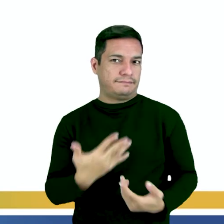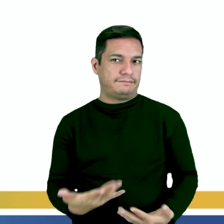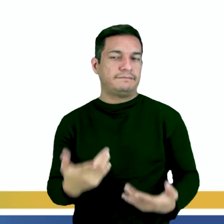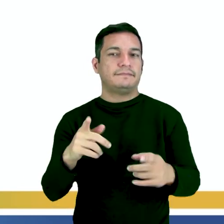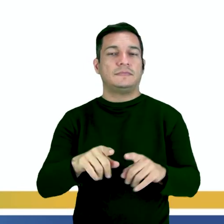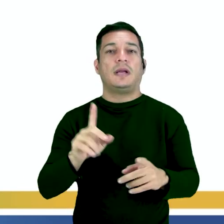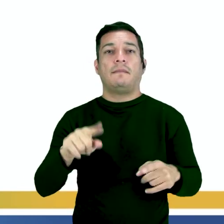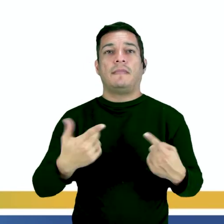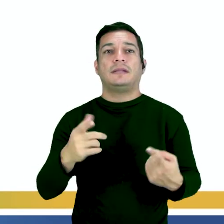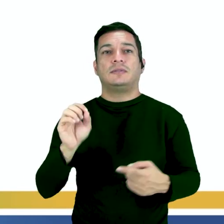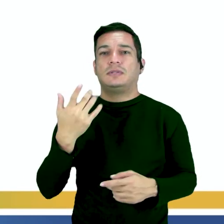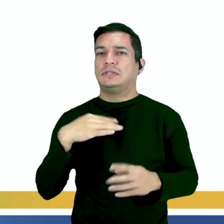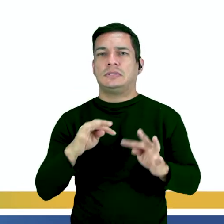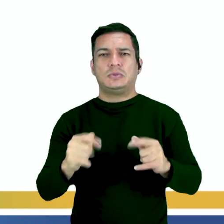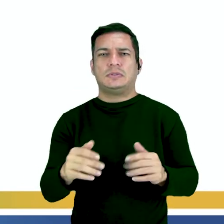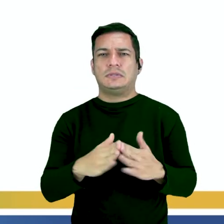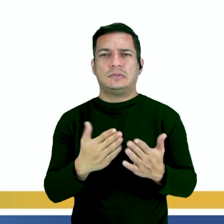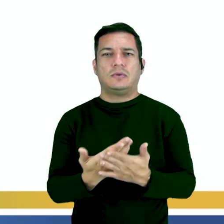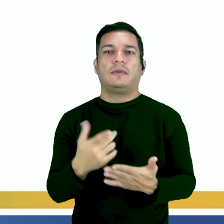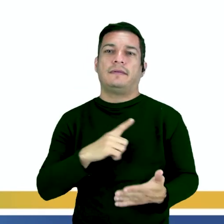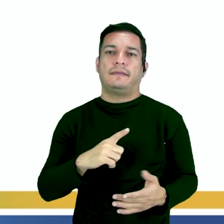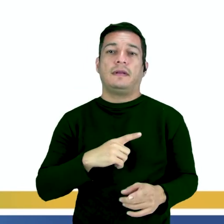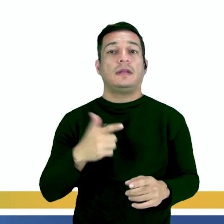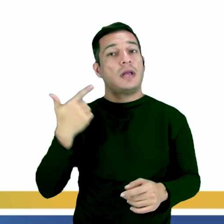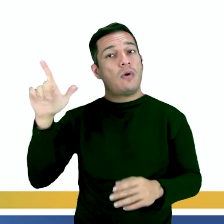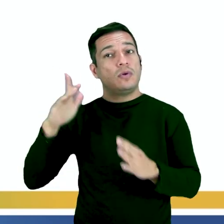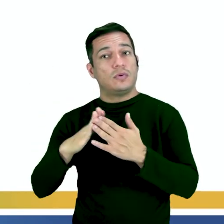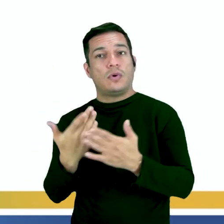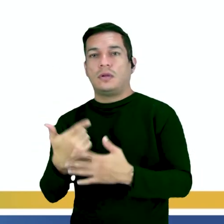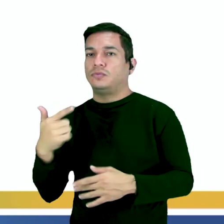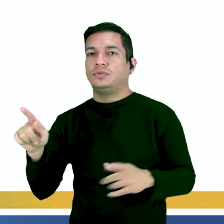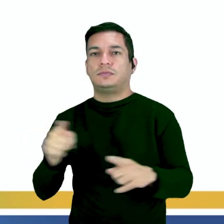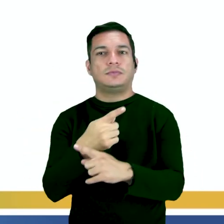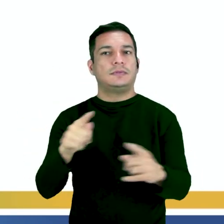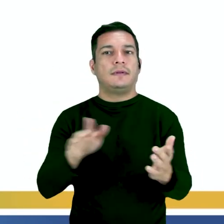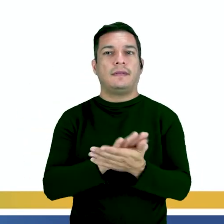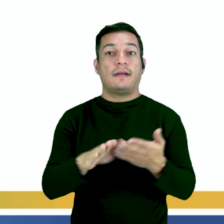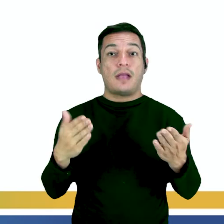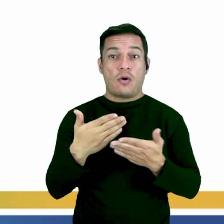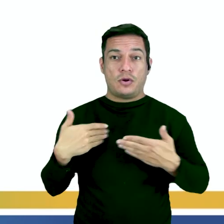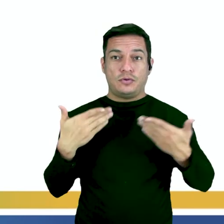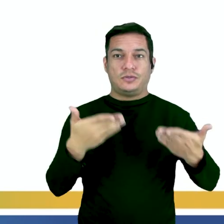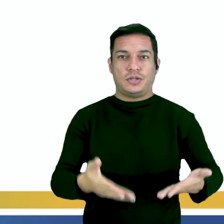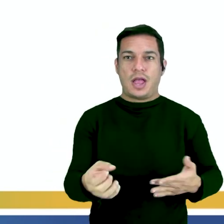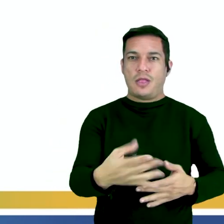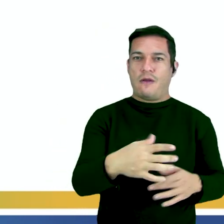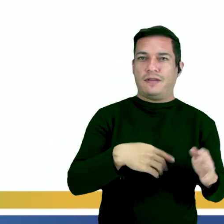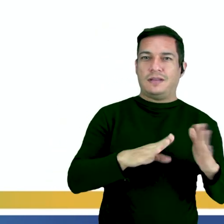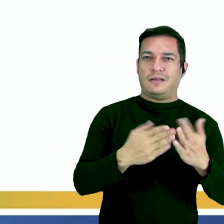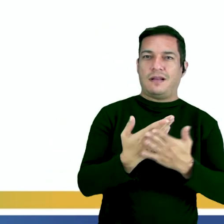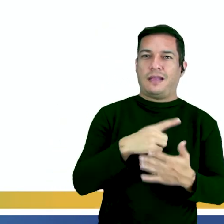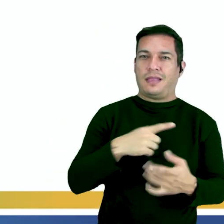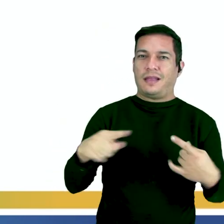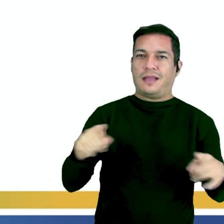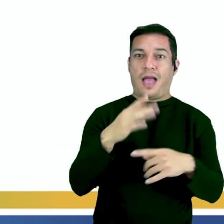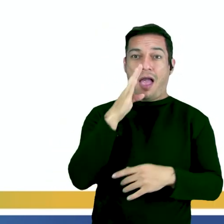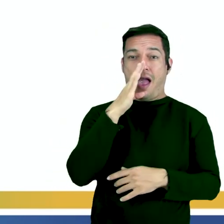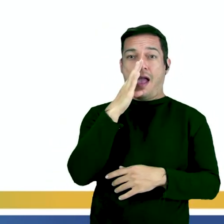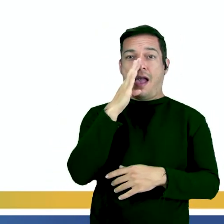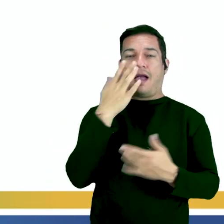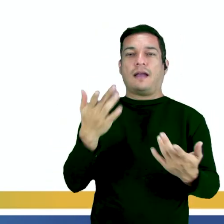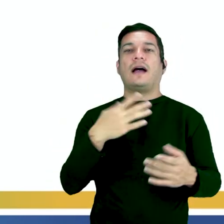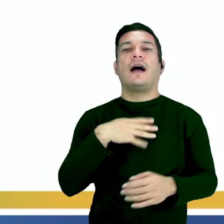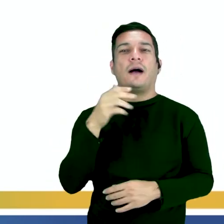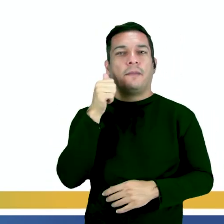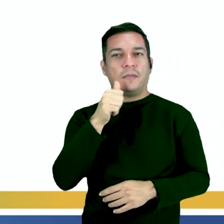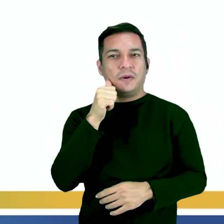é algo que nem toda escola tem. Na minha outra escola não tinha música. Agora eu chego aqui, tem música e fico admirada,